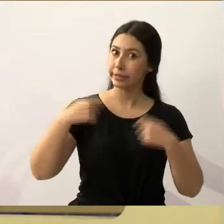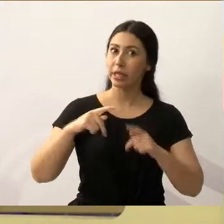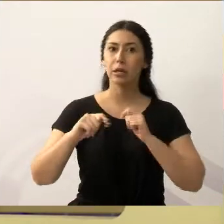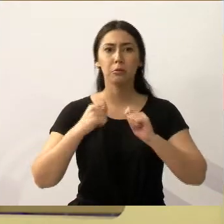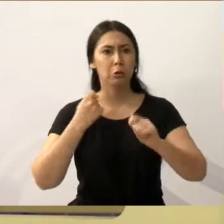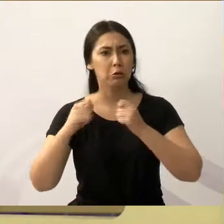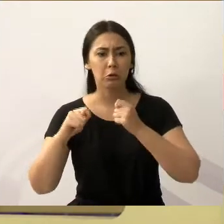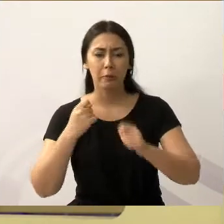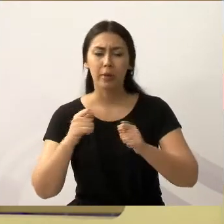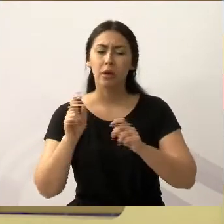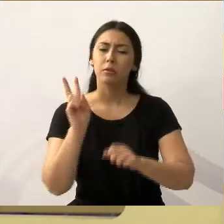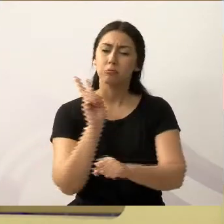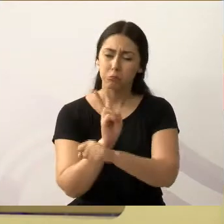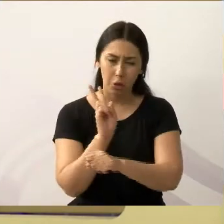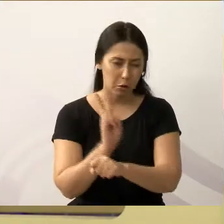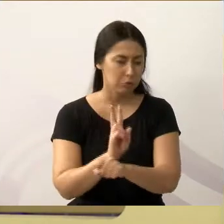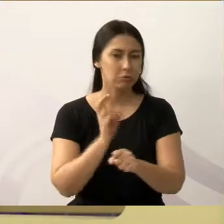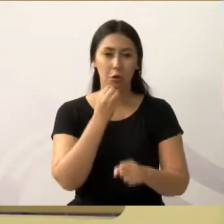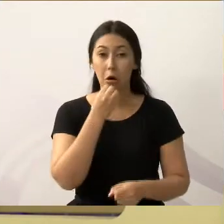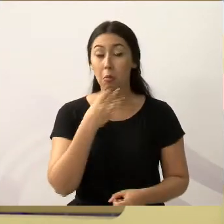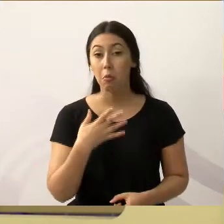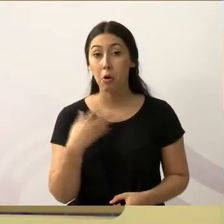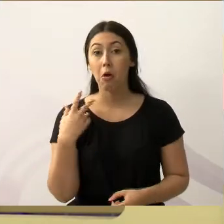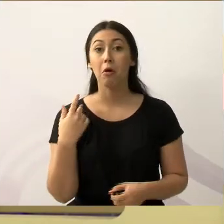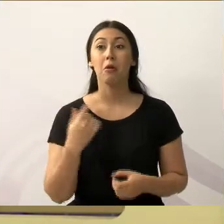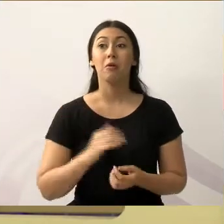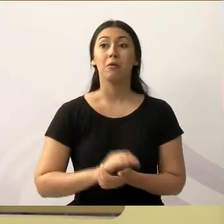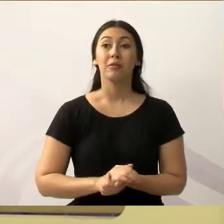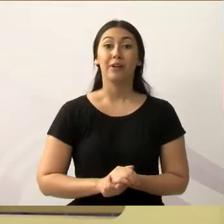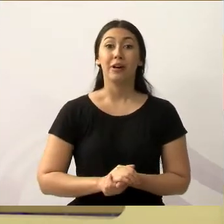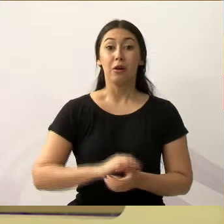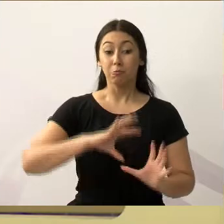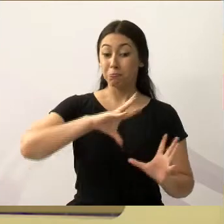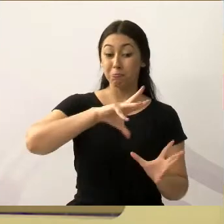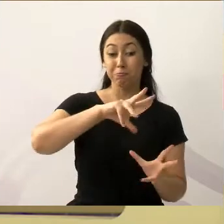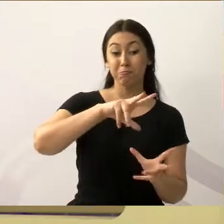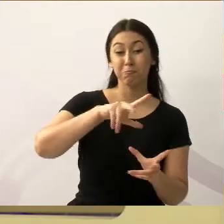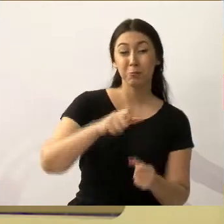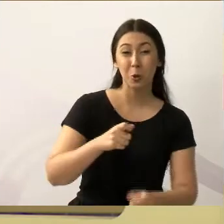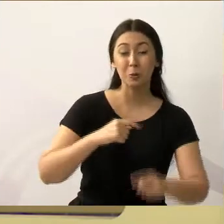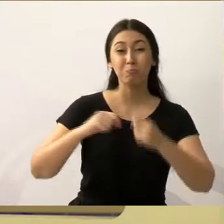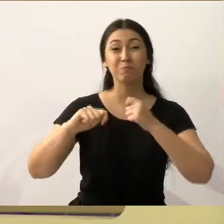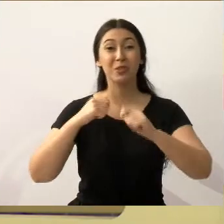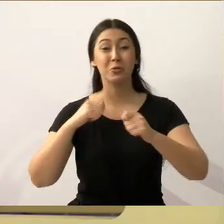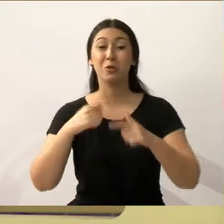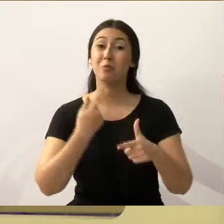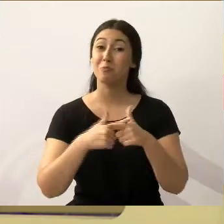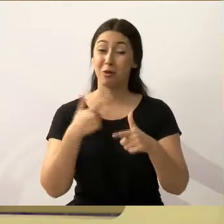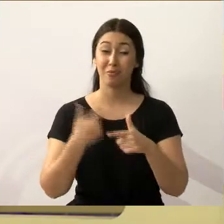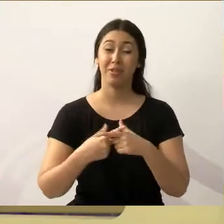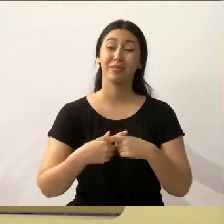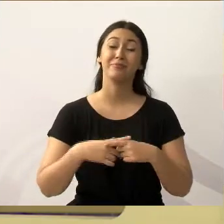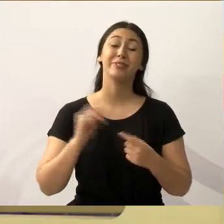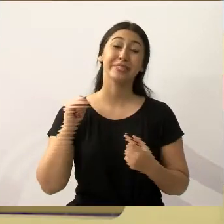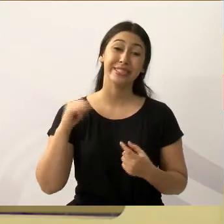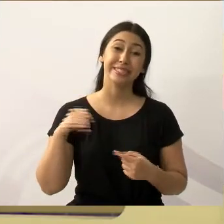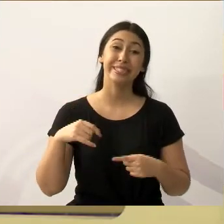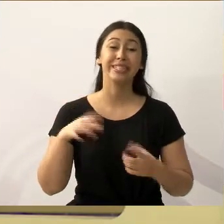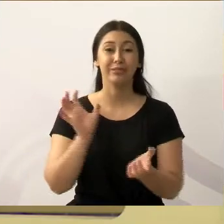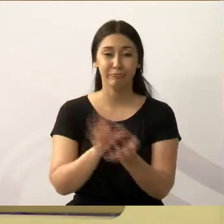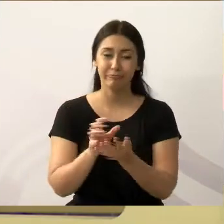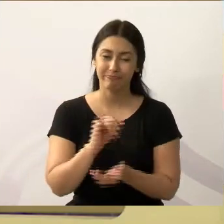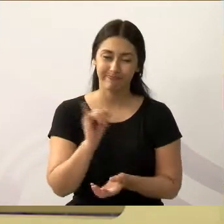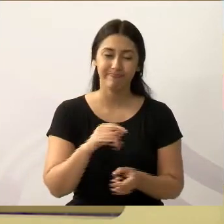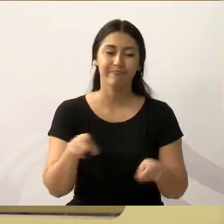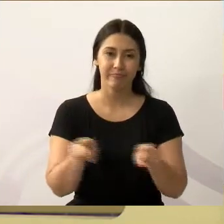também precisamos chamar a atenção que é um reflexo econômico no mundo, no país, mas também aqui em Jacareí, porque a